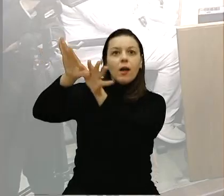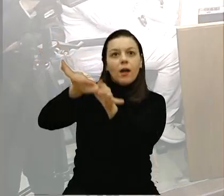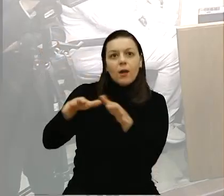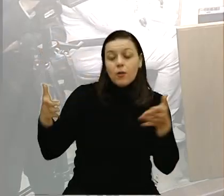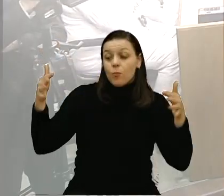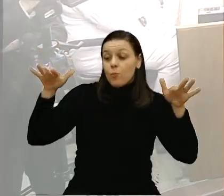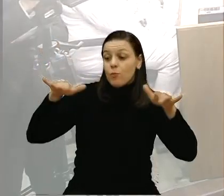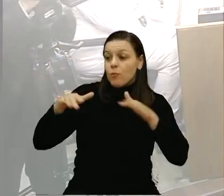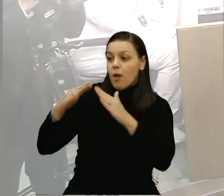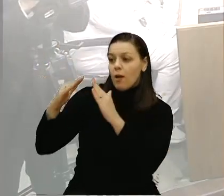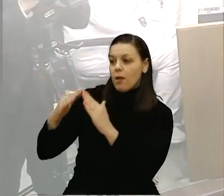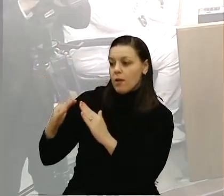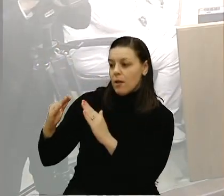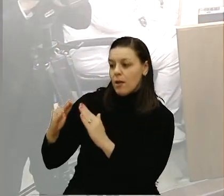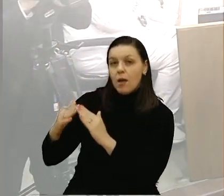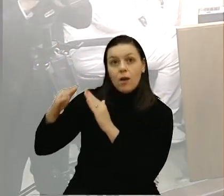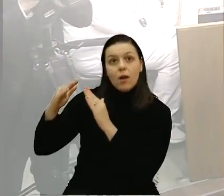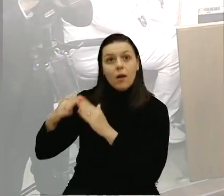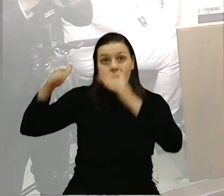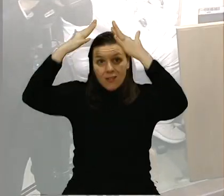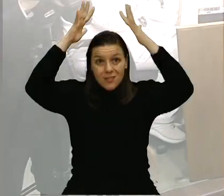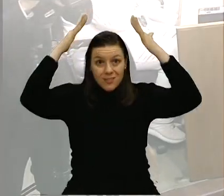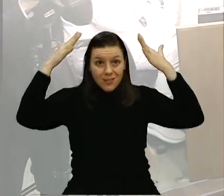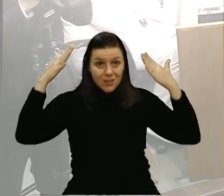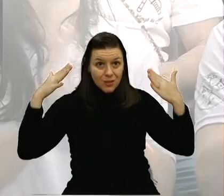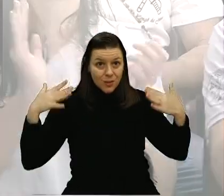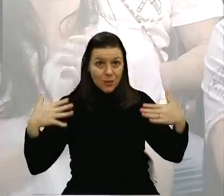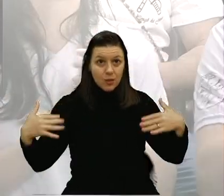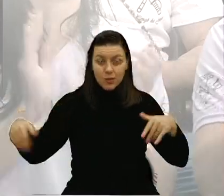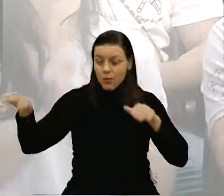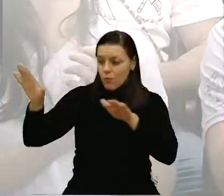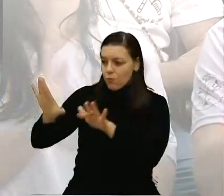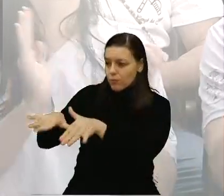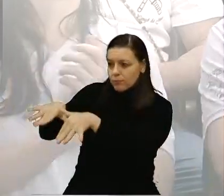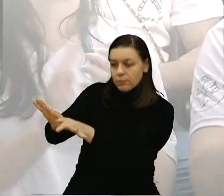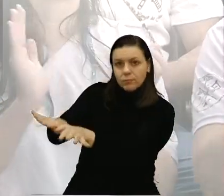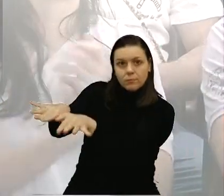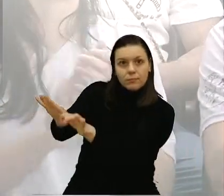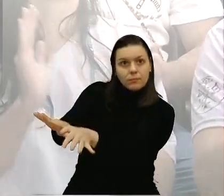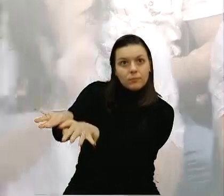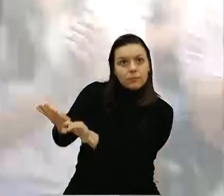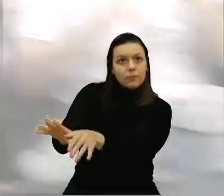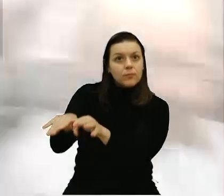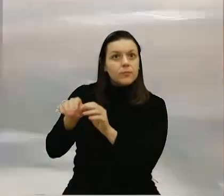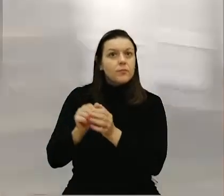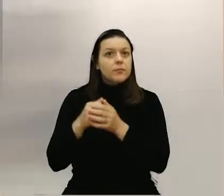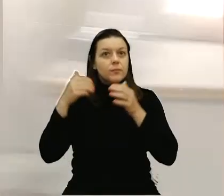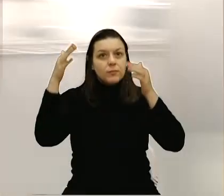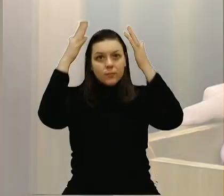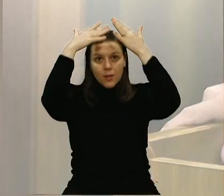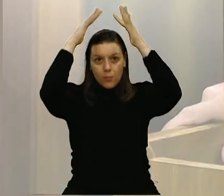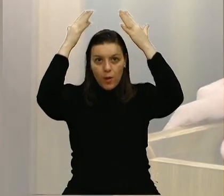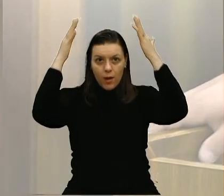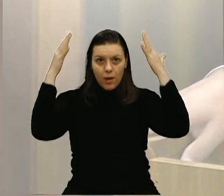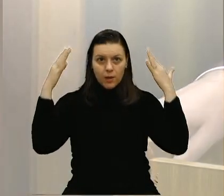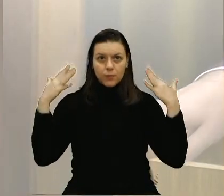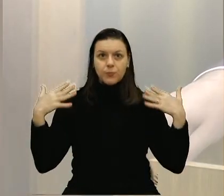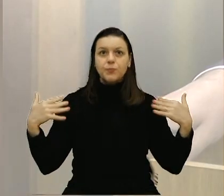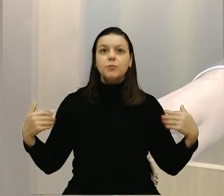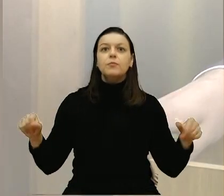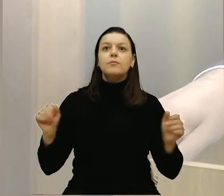mar, eu vou jogar flores no mar. E a rainha lá no